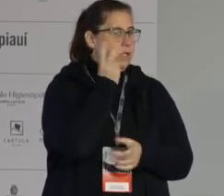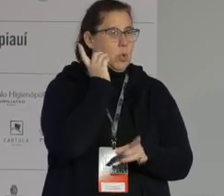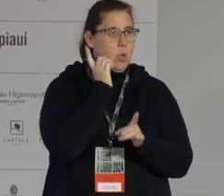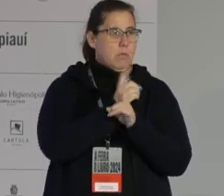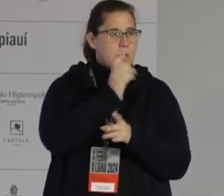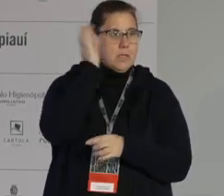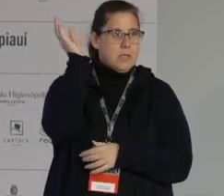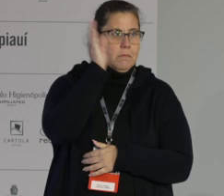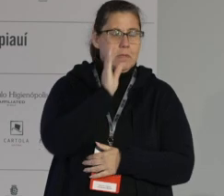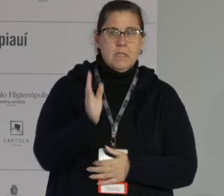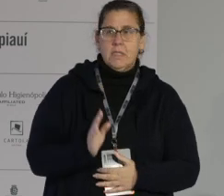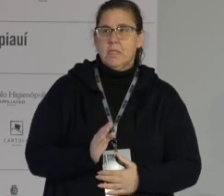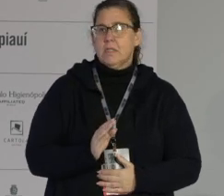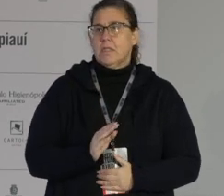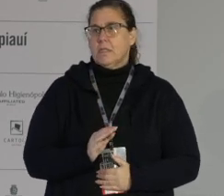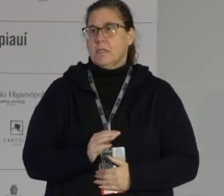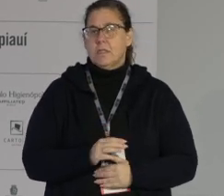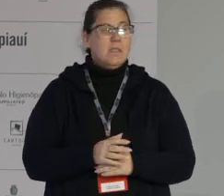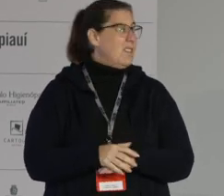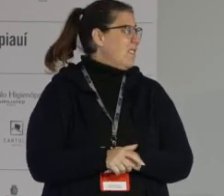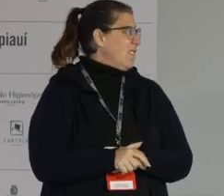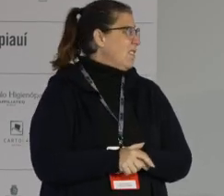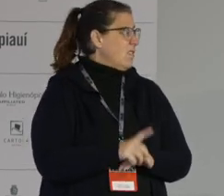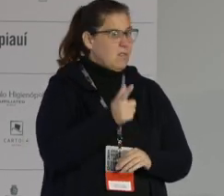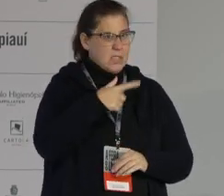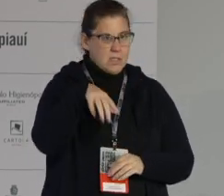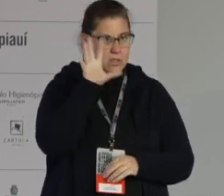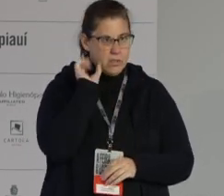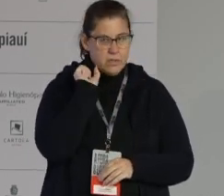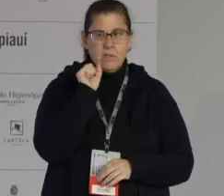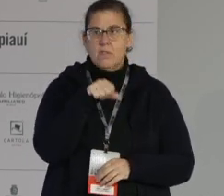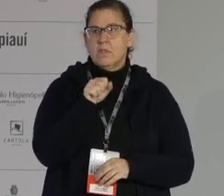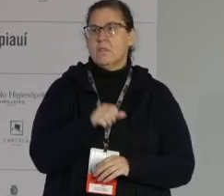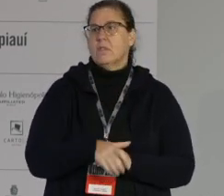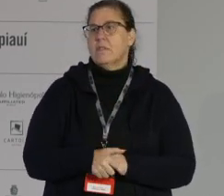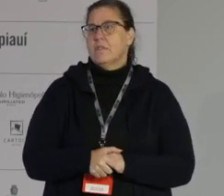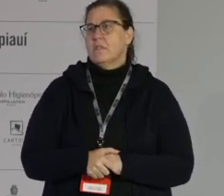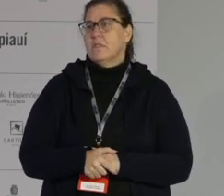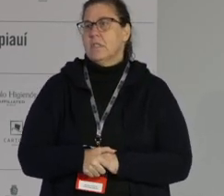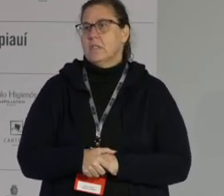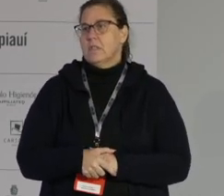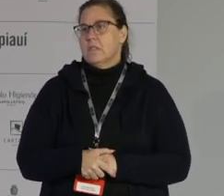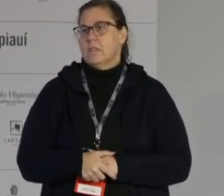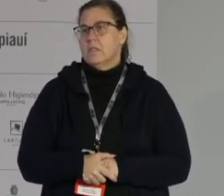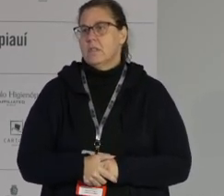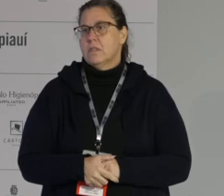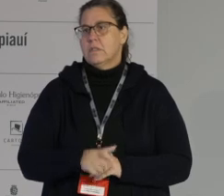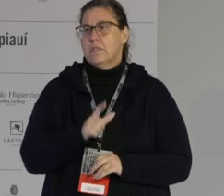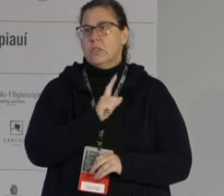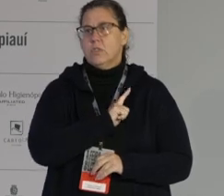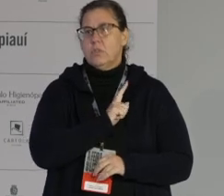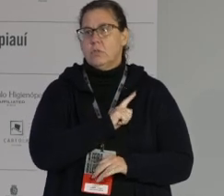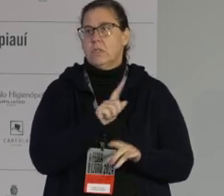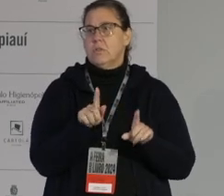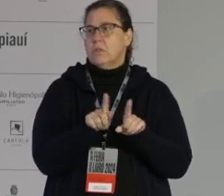estava falando de novo com o microfone. Vocês estão ouvindo o que eu estou falando? Assim, né? Ele tem esse... No Getulinhos também